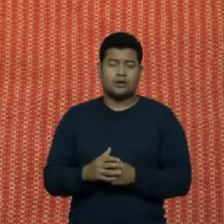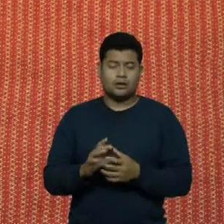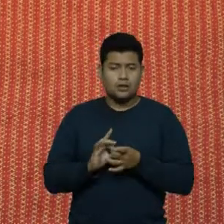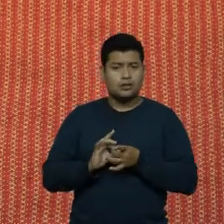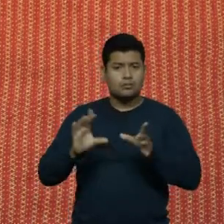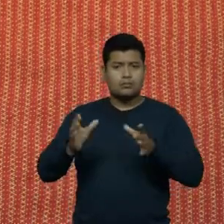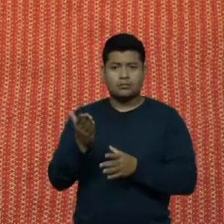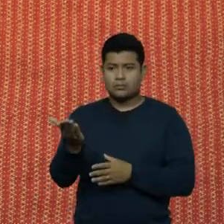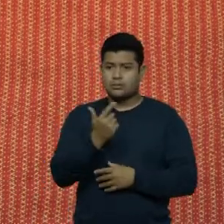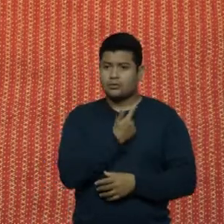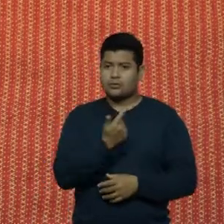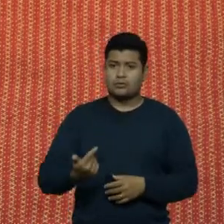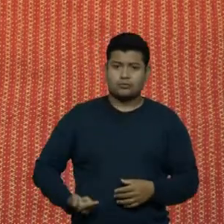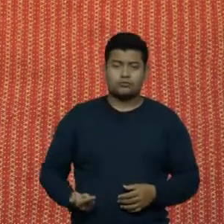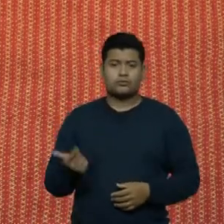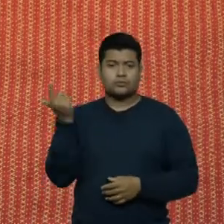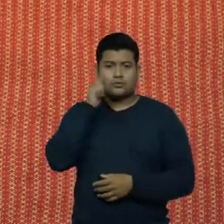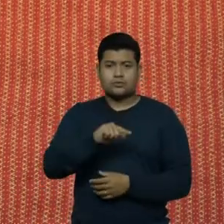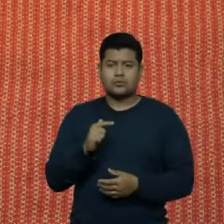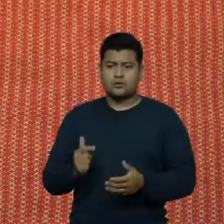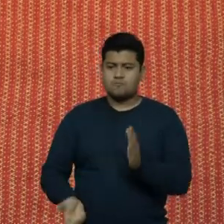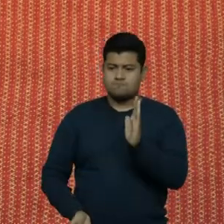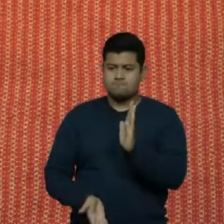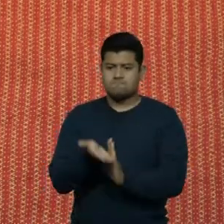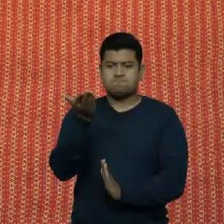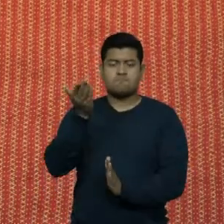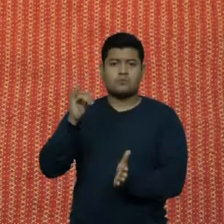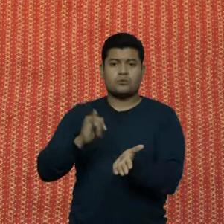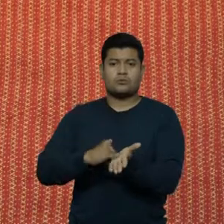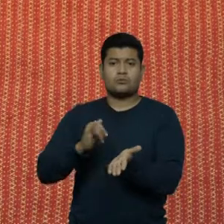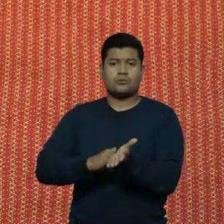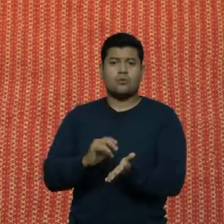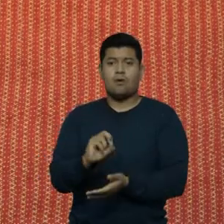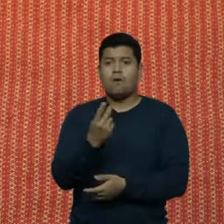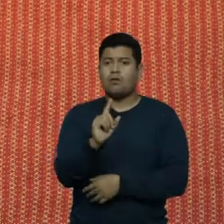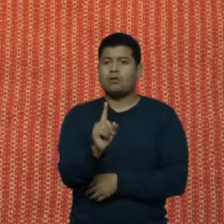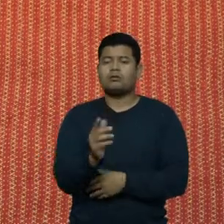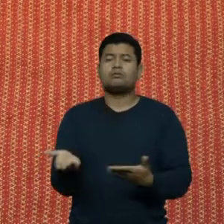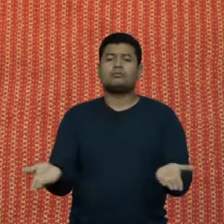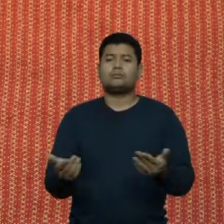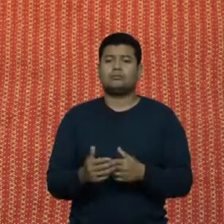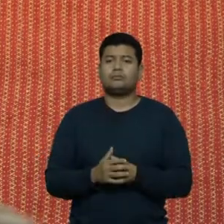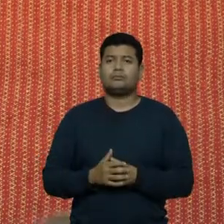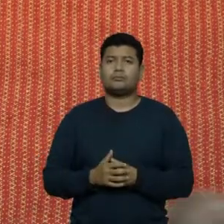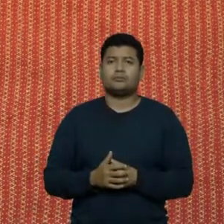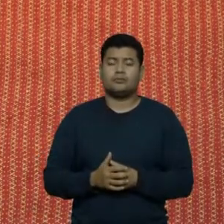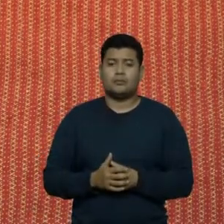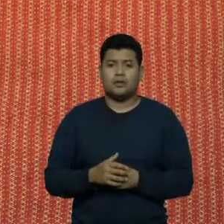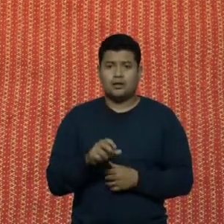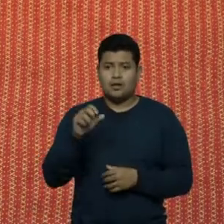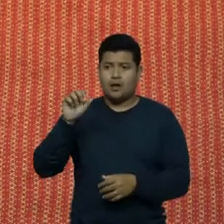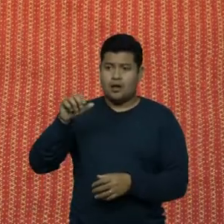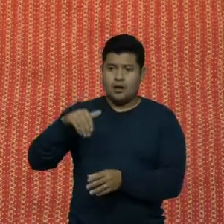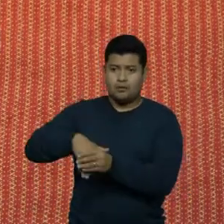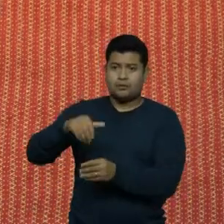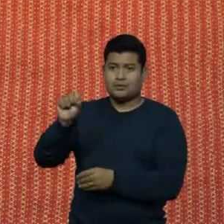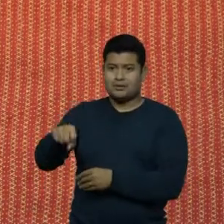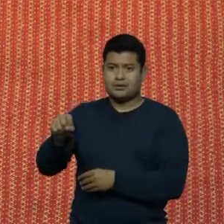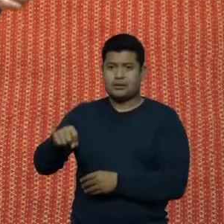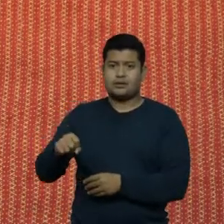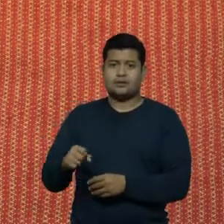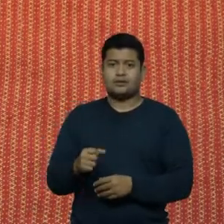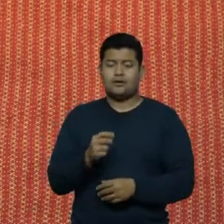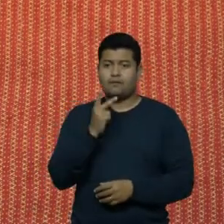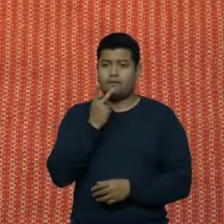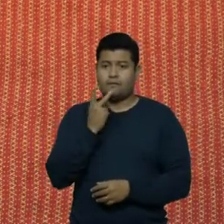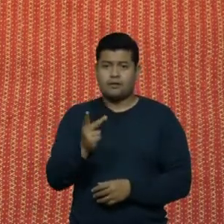o governo consolide Esse aumento de impostos setor ou não vamos quem votar assim diz não